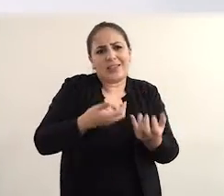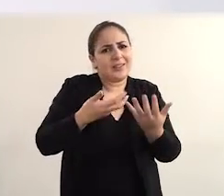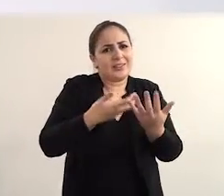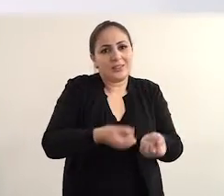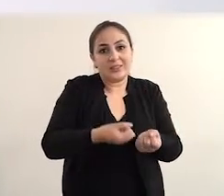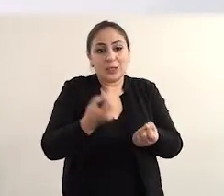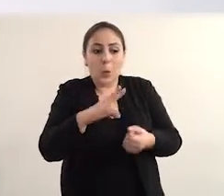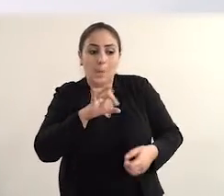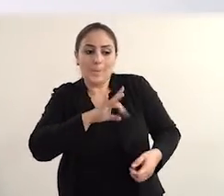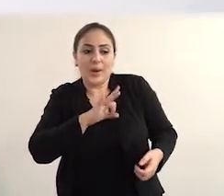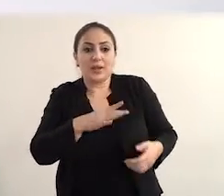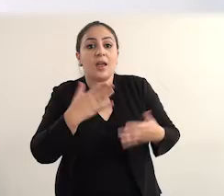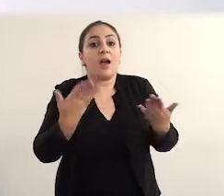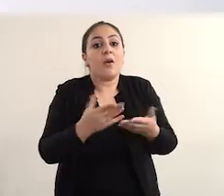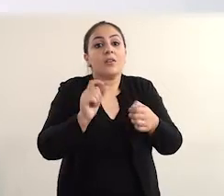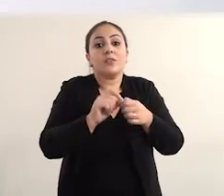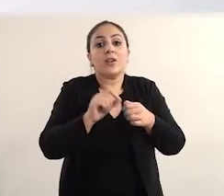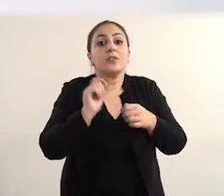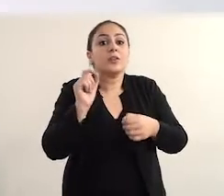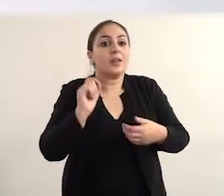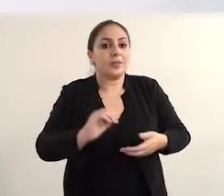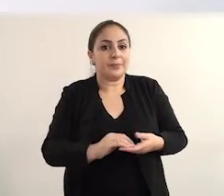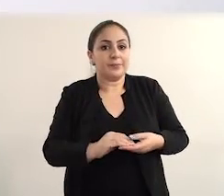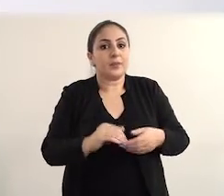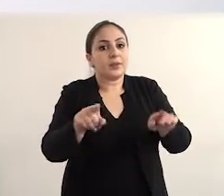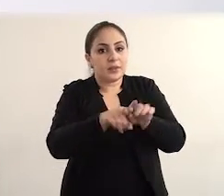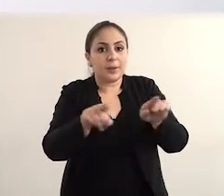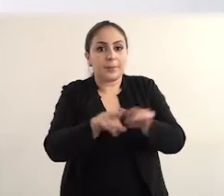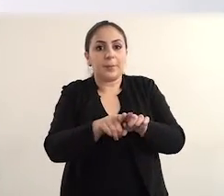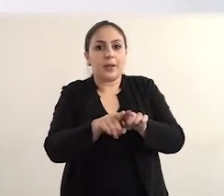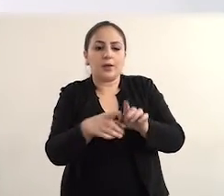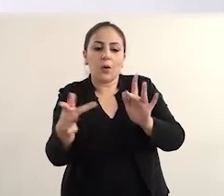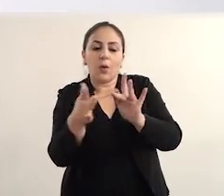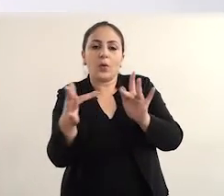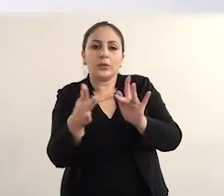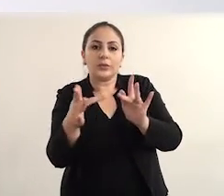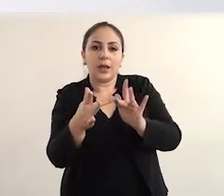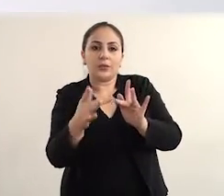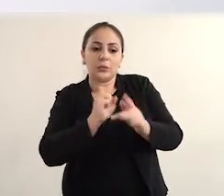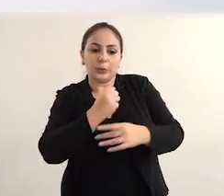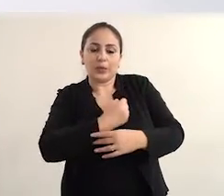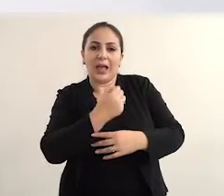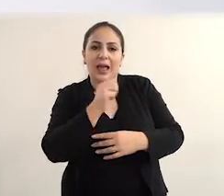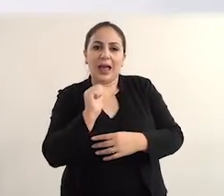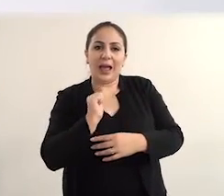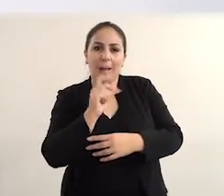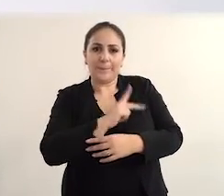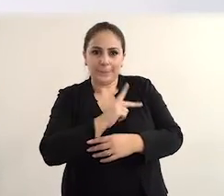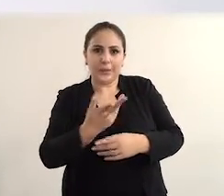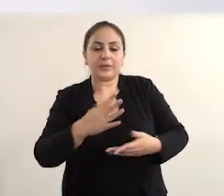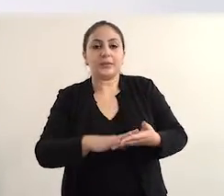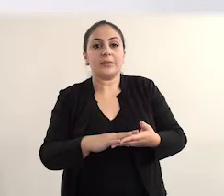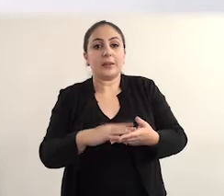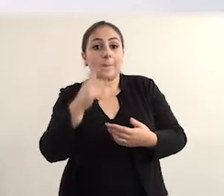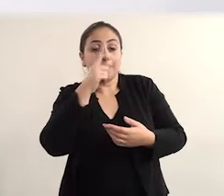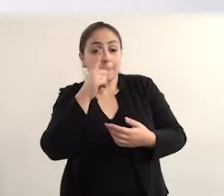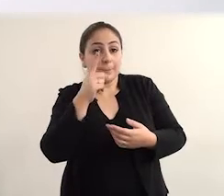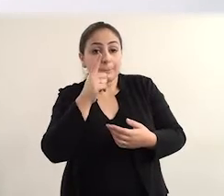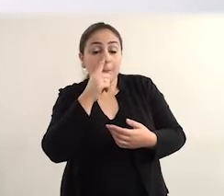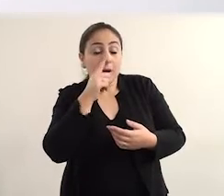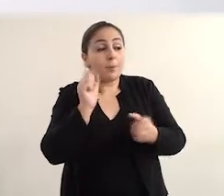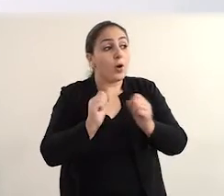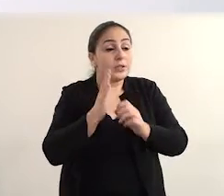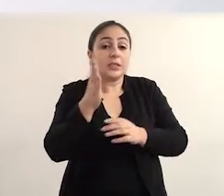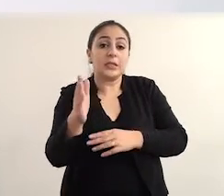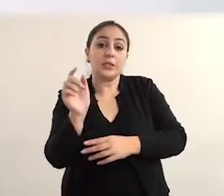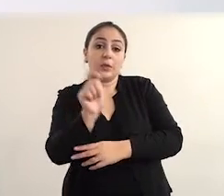ou estão com medo, bom, e agora o que eu faço, né? Também deixar o contato da APAS, que as mães, né, podem